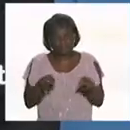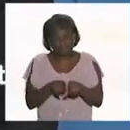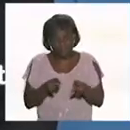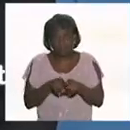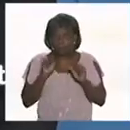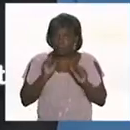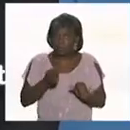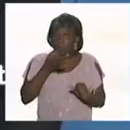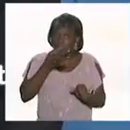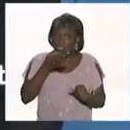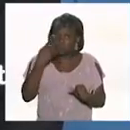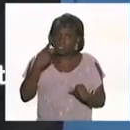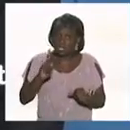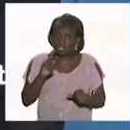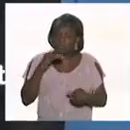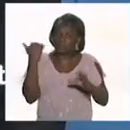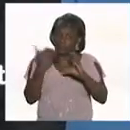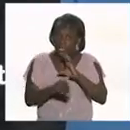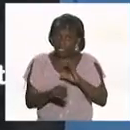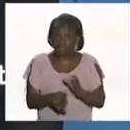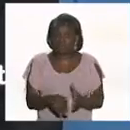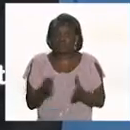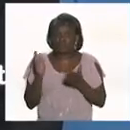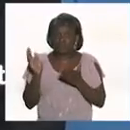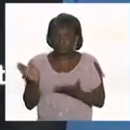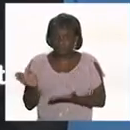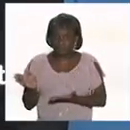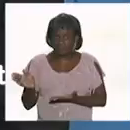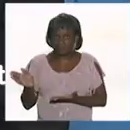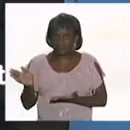www.alerj.rj.gov.br e mandar sugestões para o e-mail